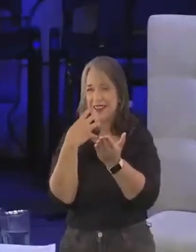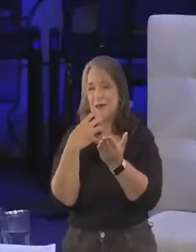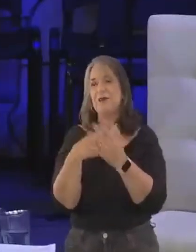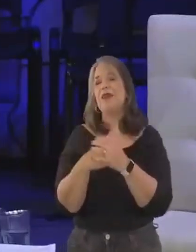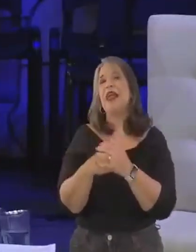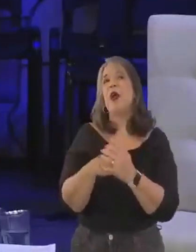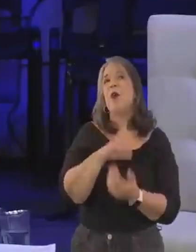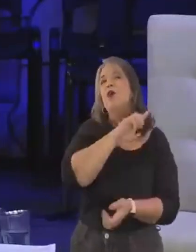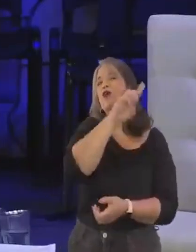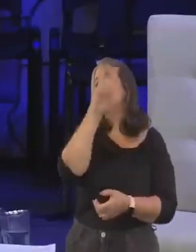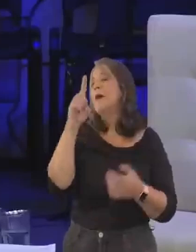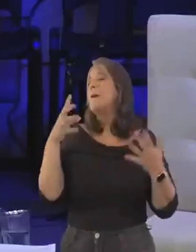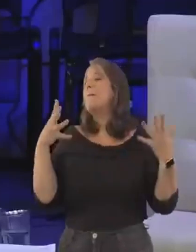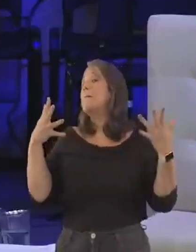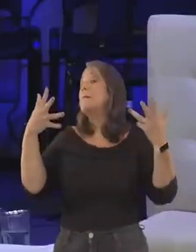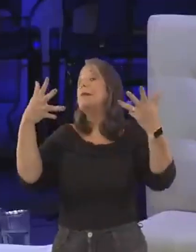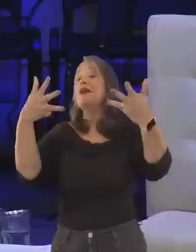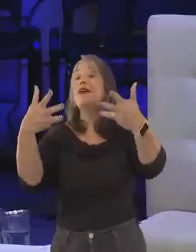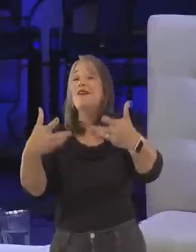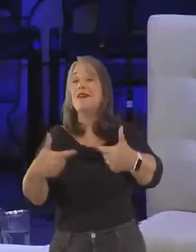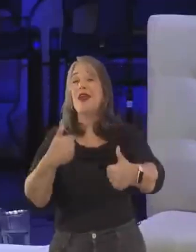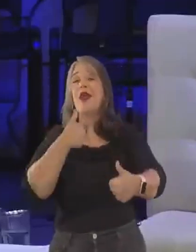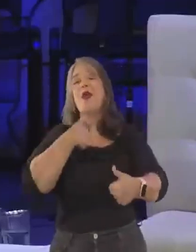Ditoso o dia em que